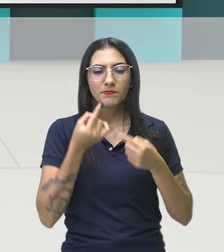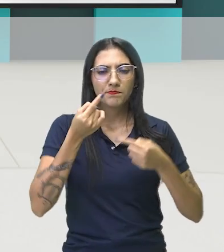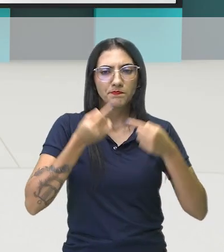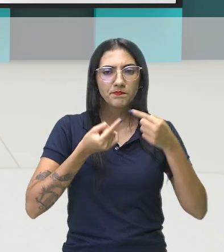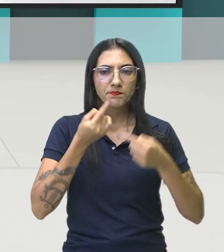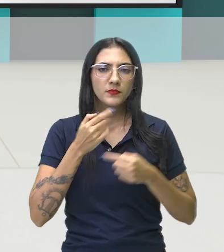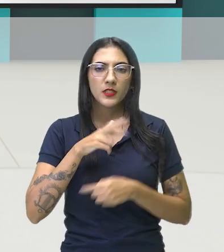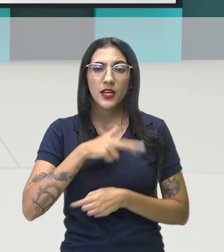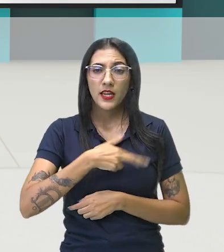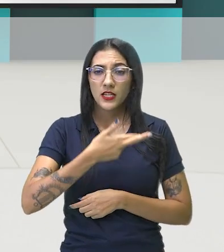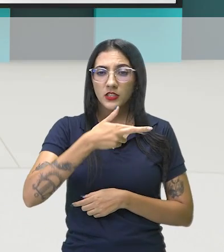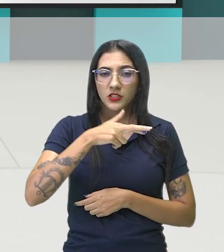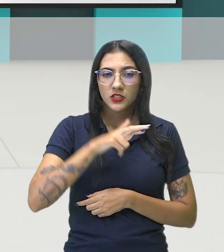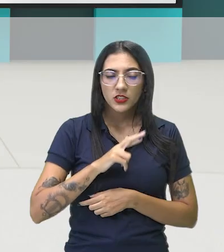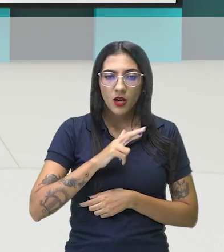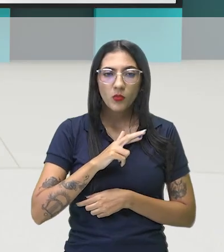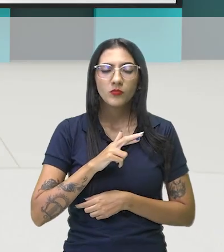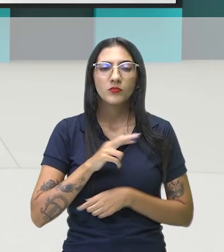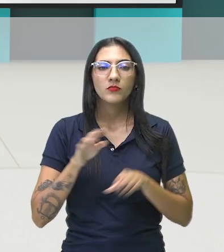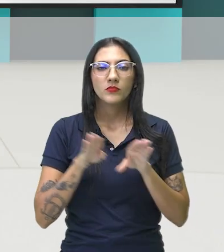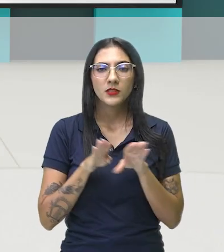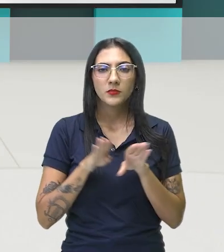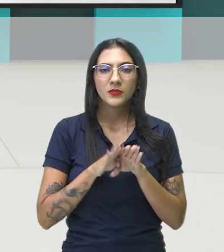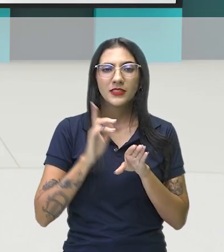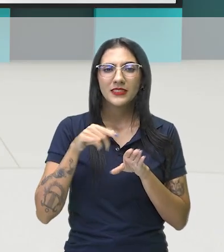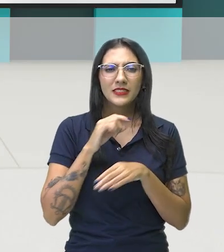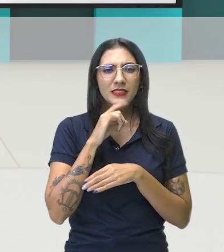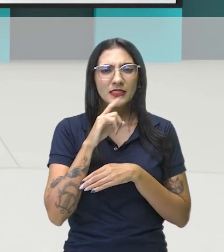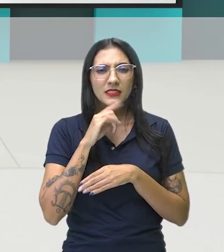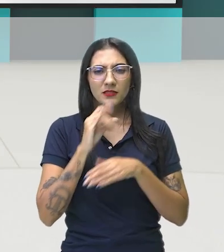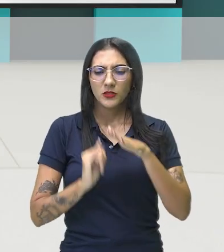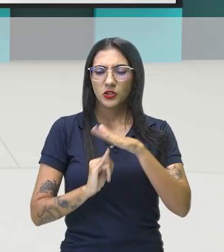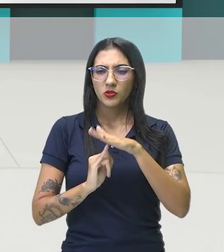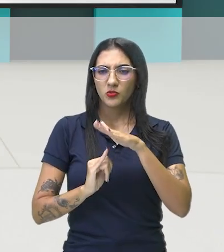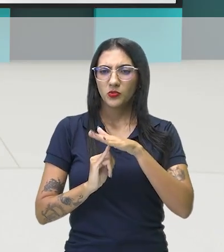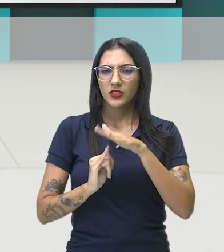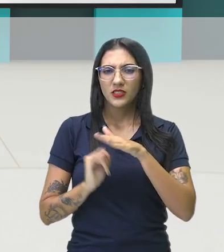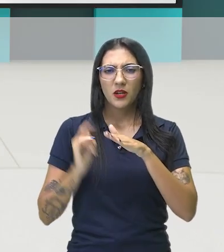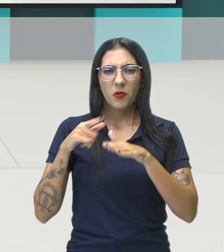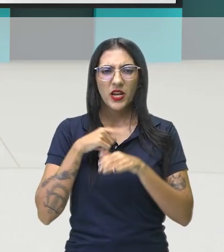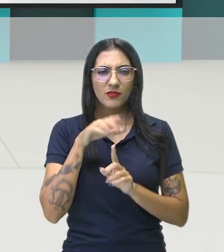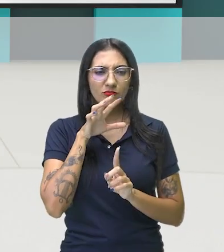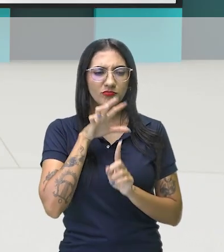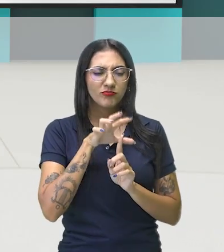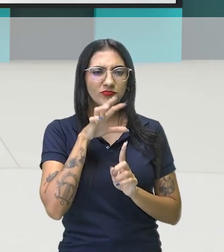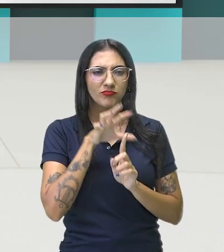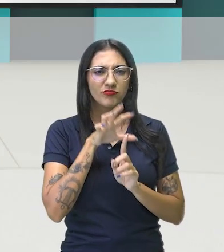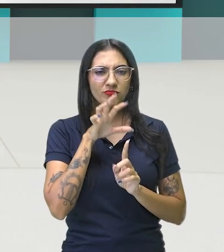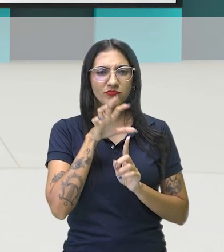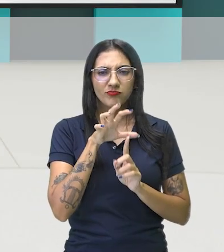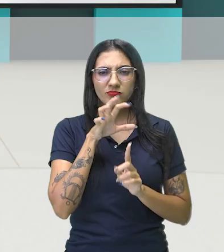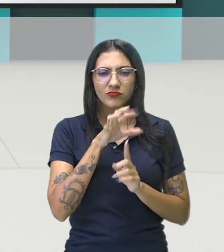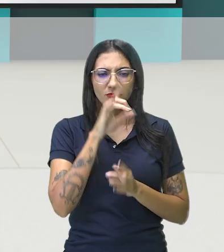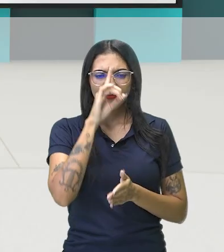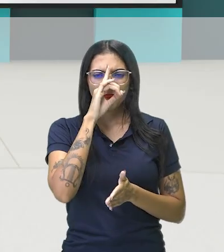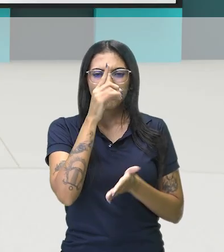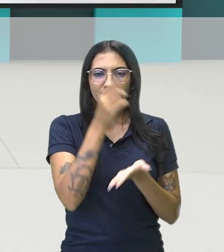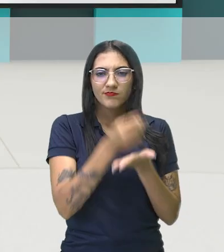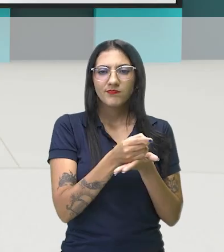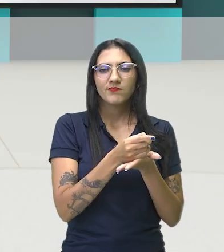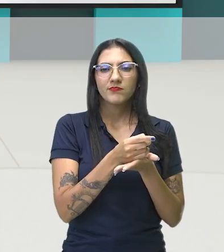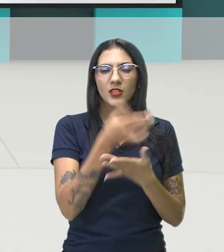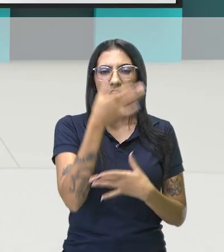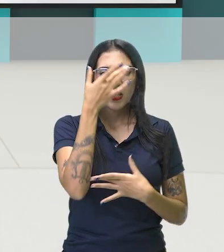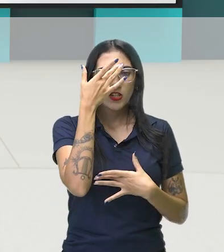entre a religião, entendida como uma instituição que professa uma